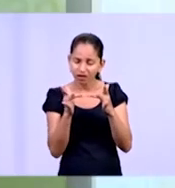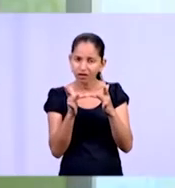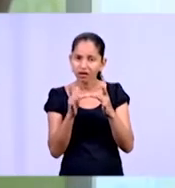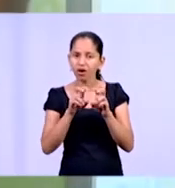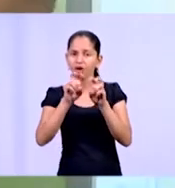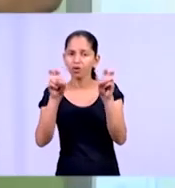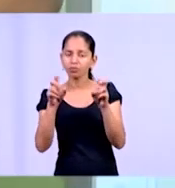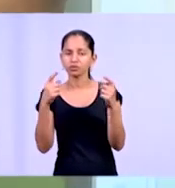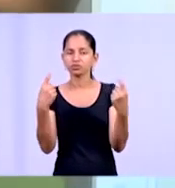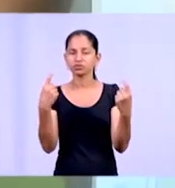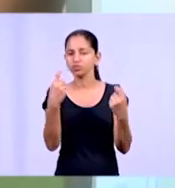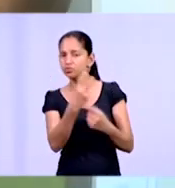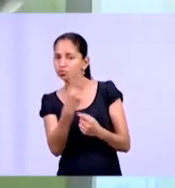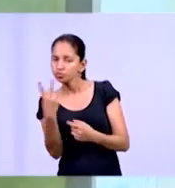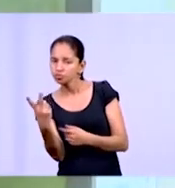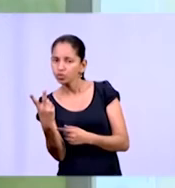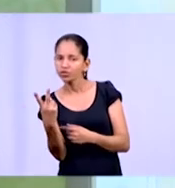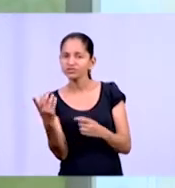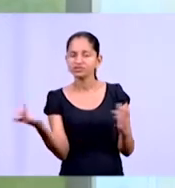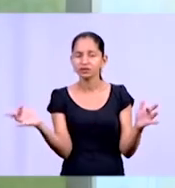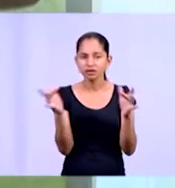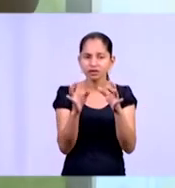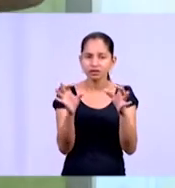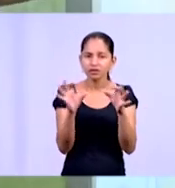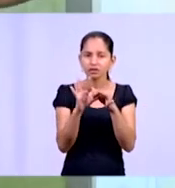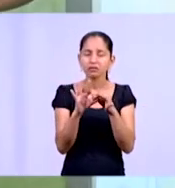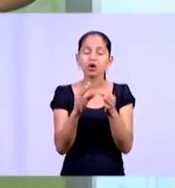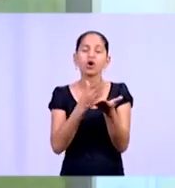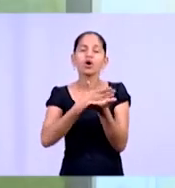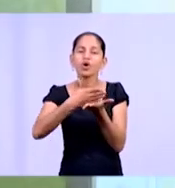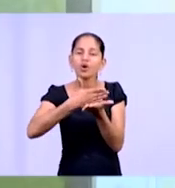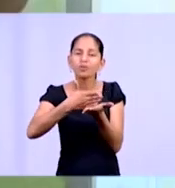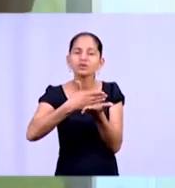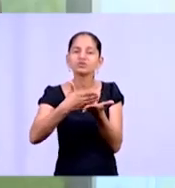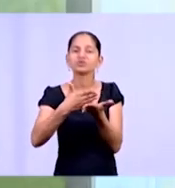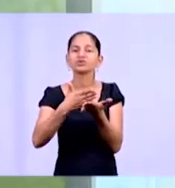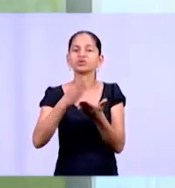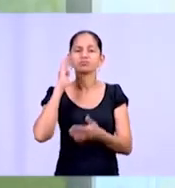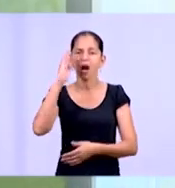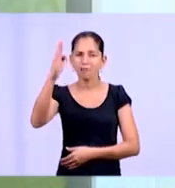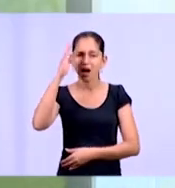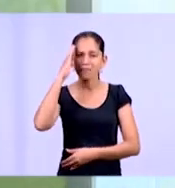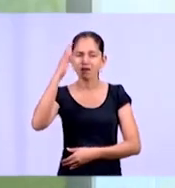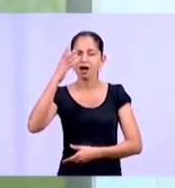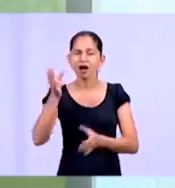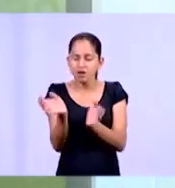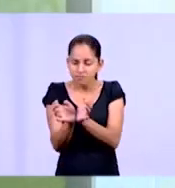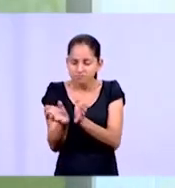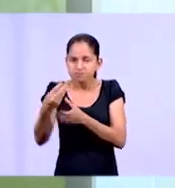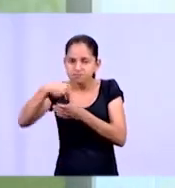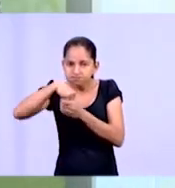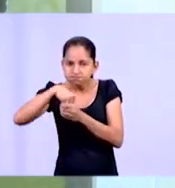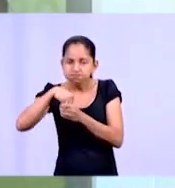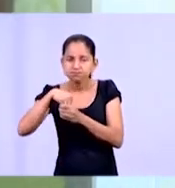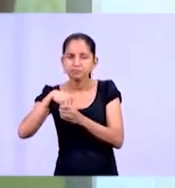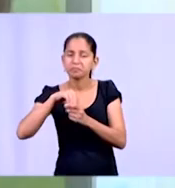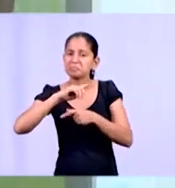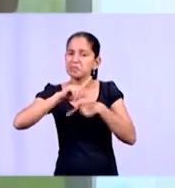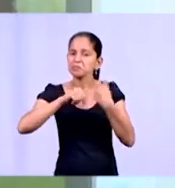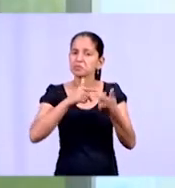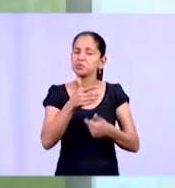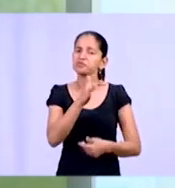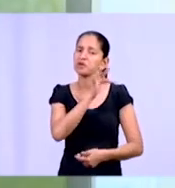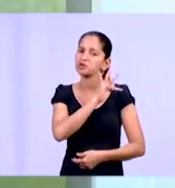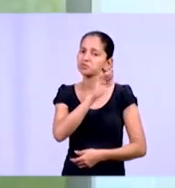computadores. Começaram com essas primeiras agências, centros militares, mas daqui a pouco começaram a interligar as universidades. Depois